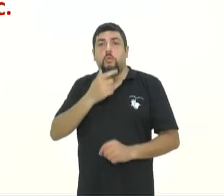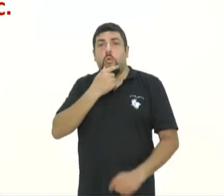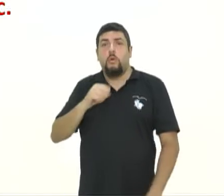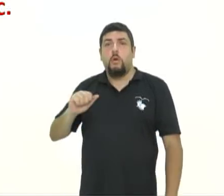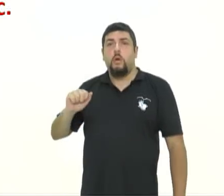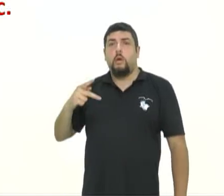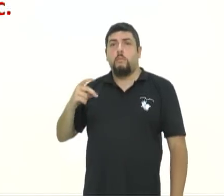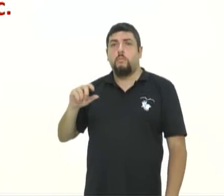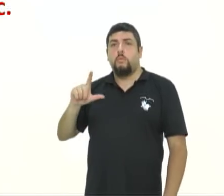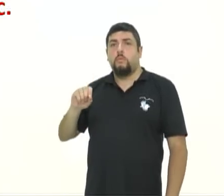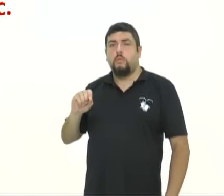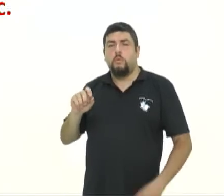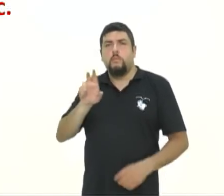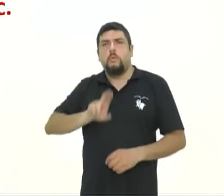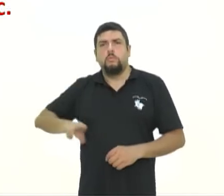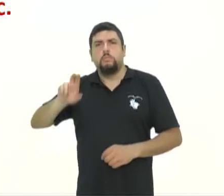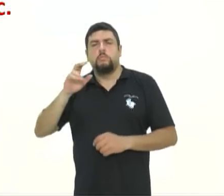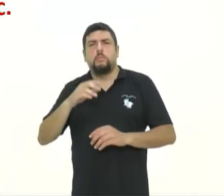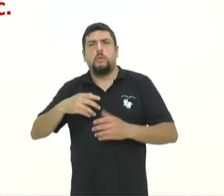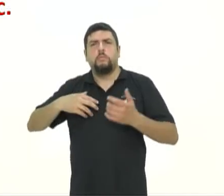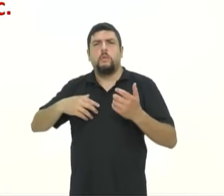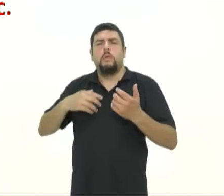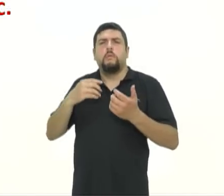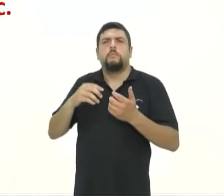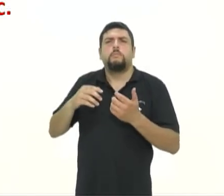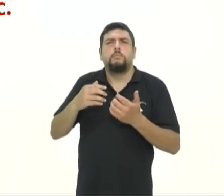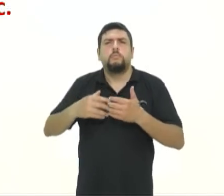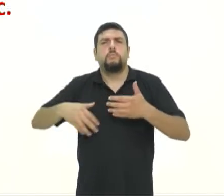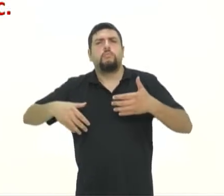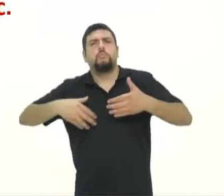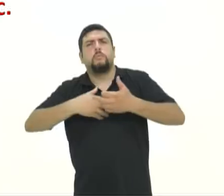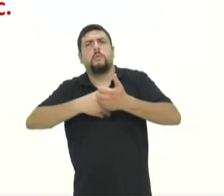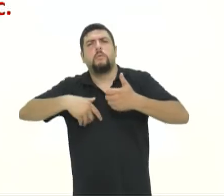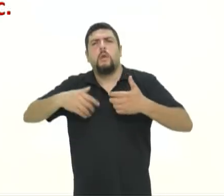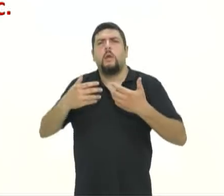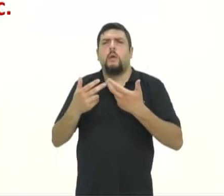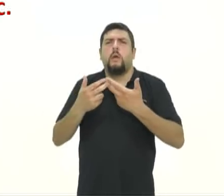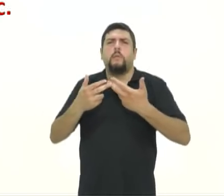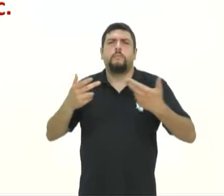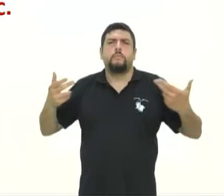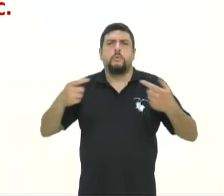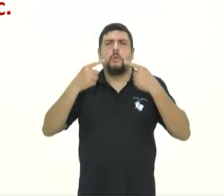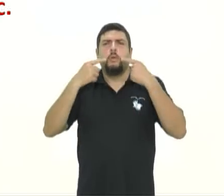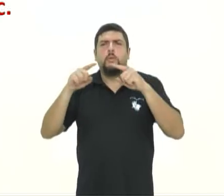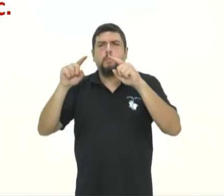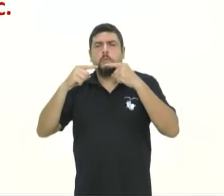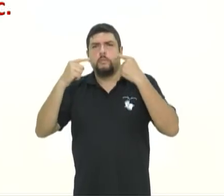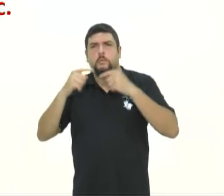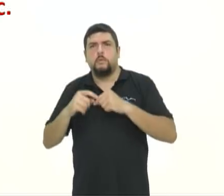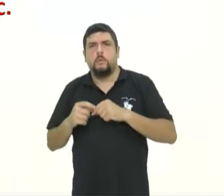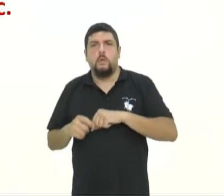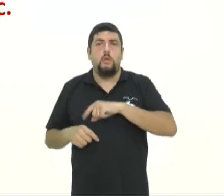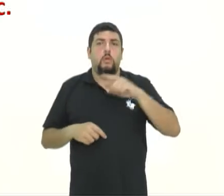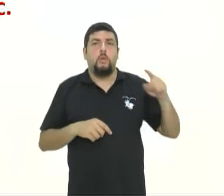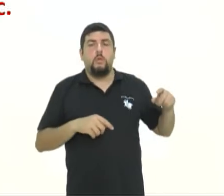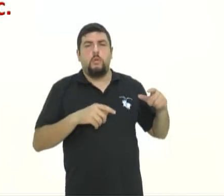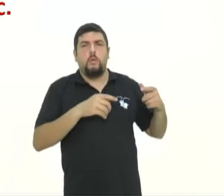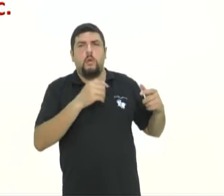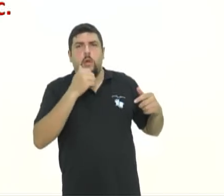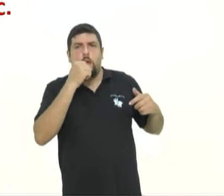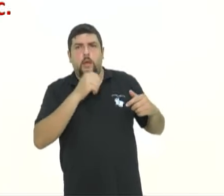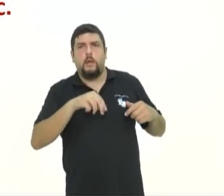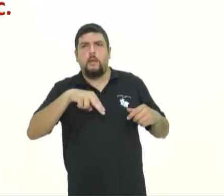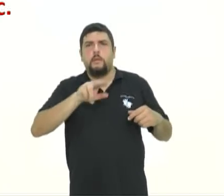eram deusas que utilizavam seu canto e dança para encantar os deuses. Pan, enquanto perseguia ninfas,